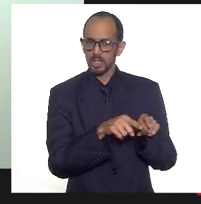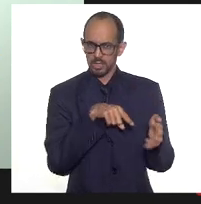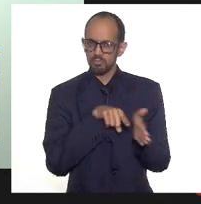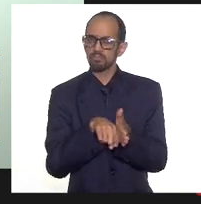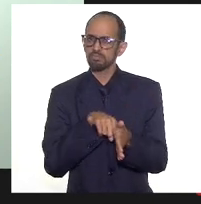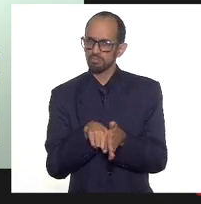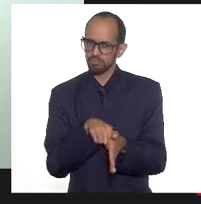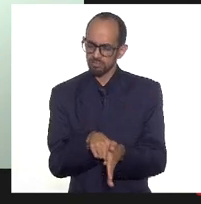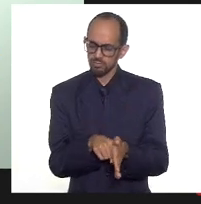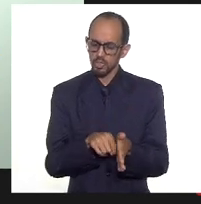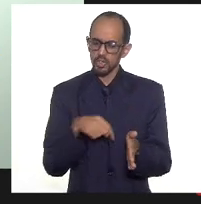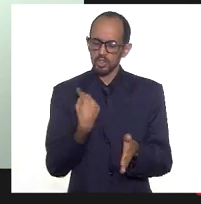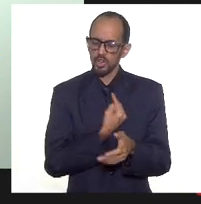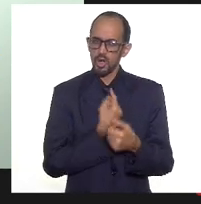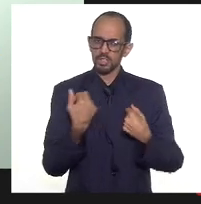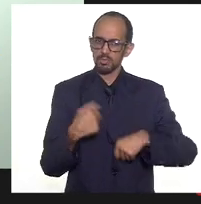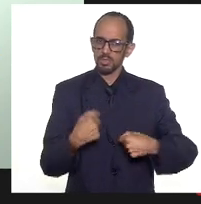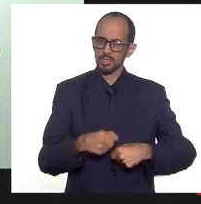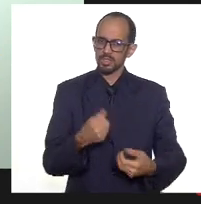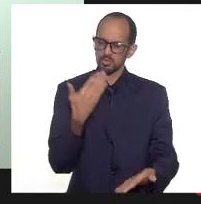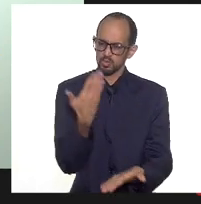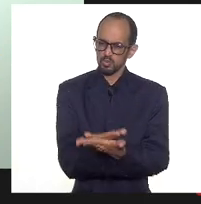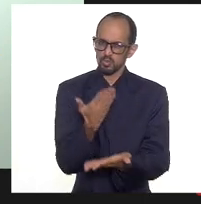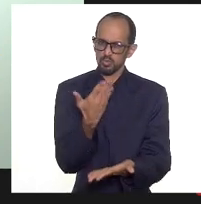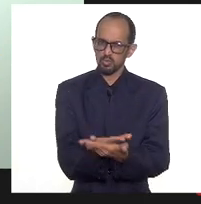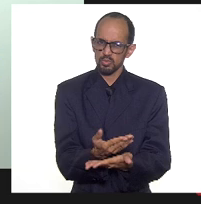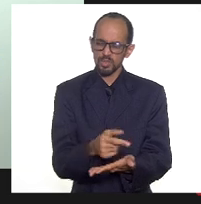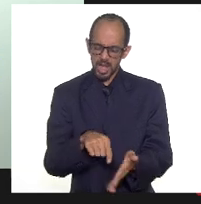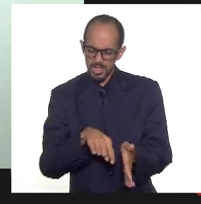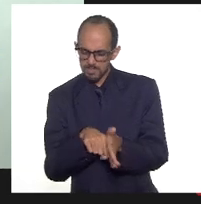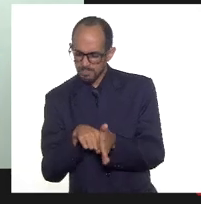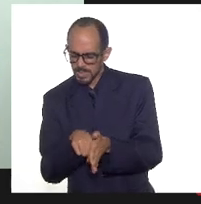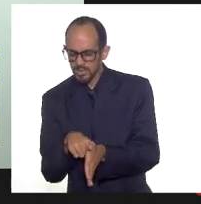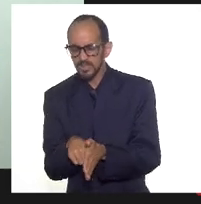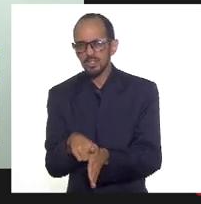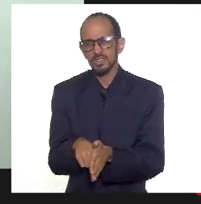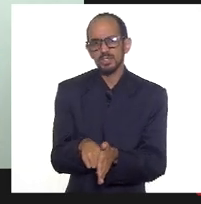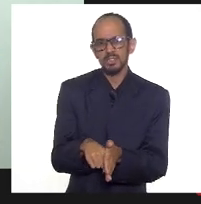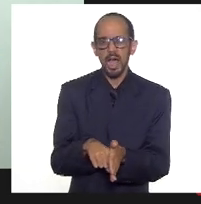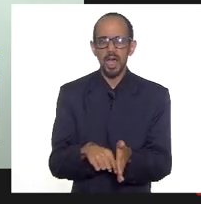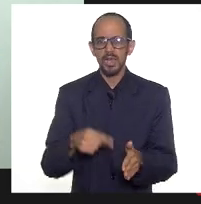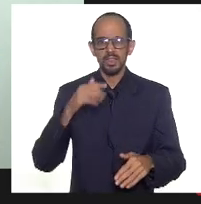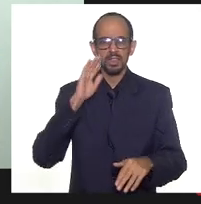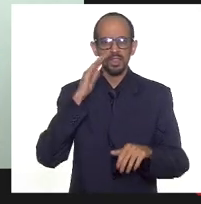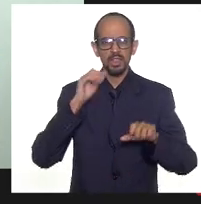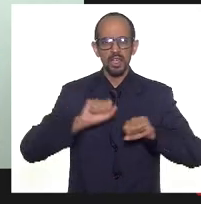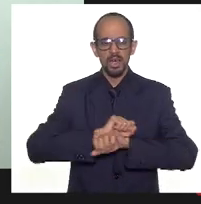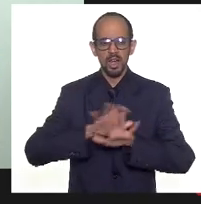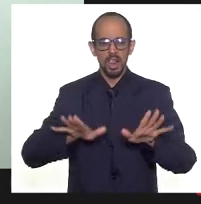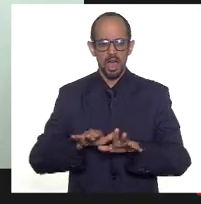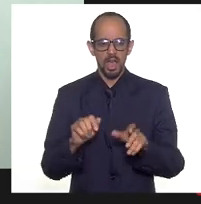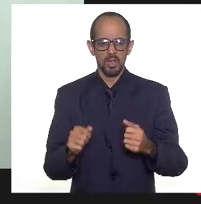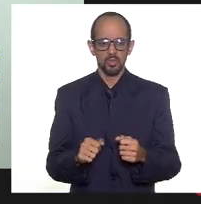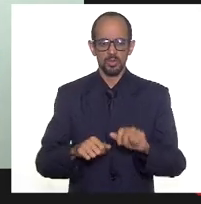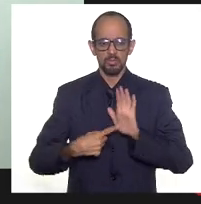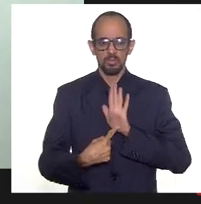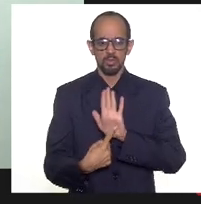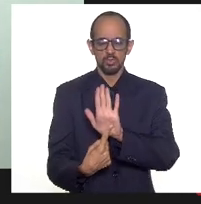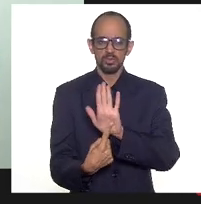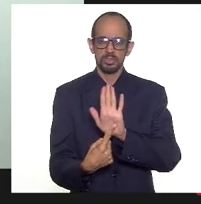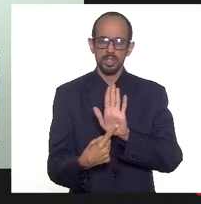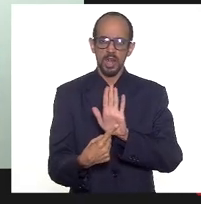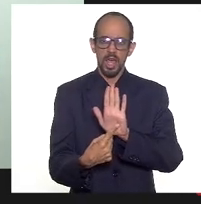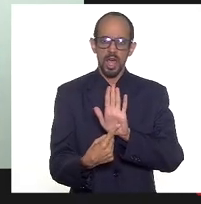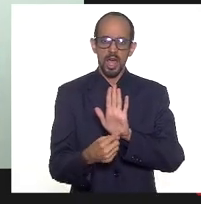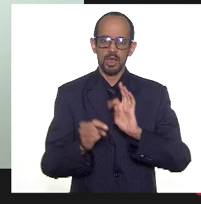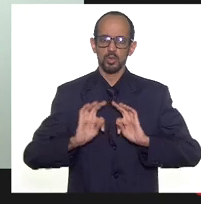precisa trazer à luz e fortalecer essas pesquisas. Vão trazer aí, para que a gente possa levar para todas